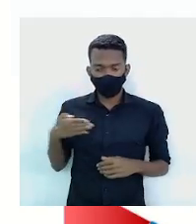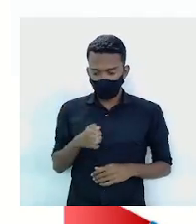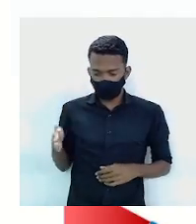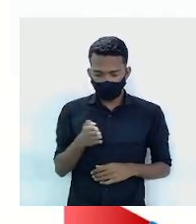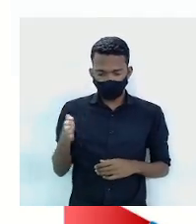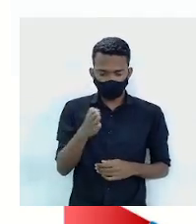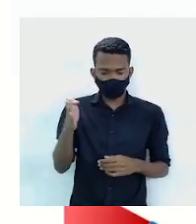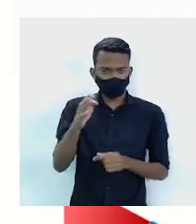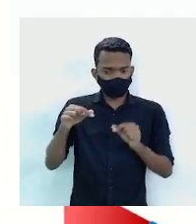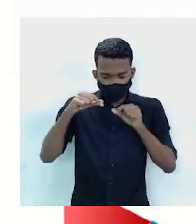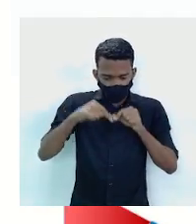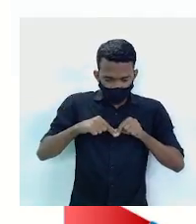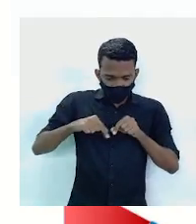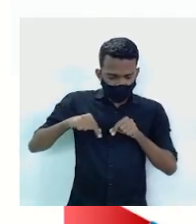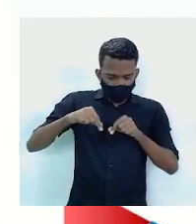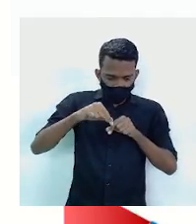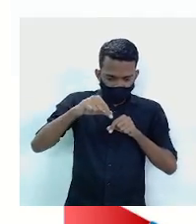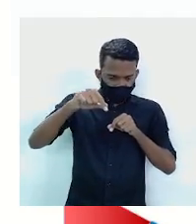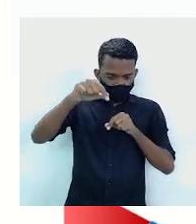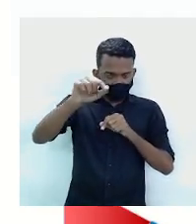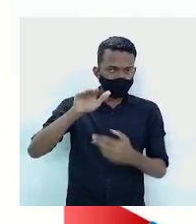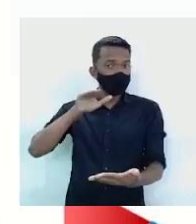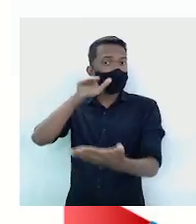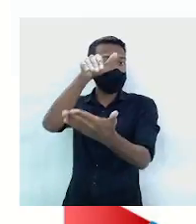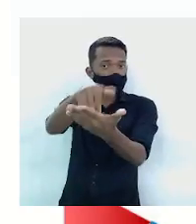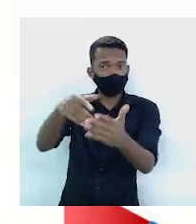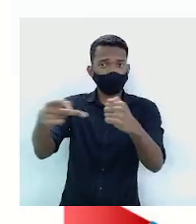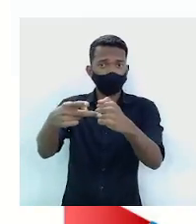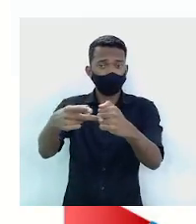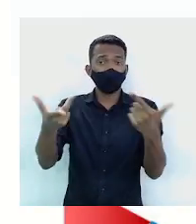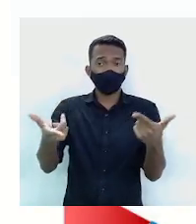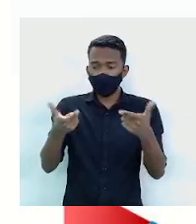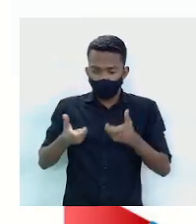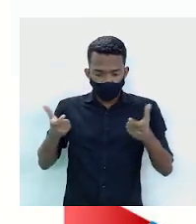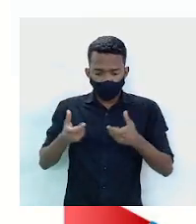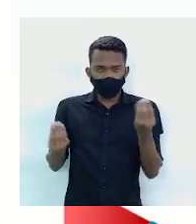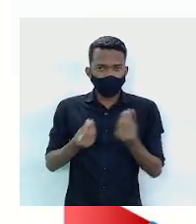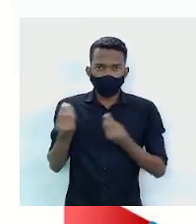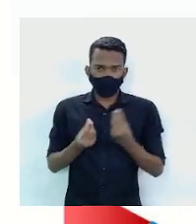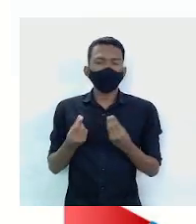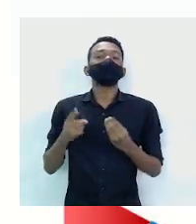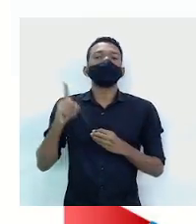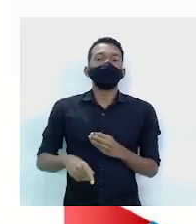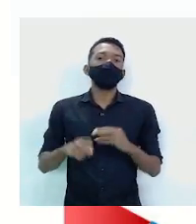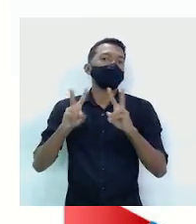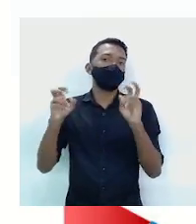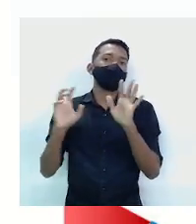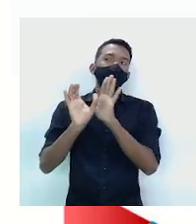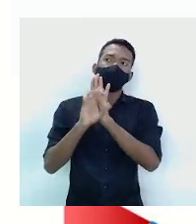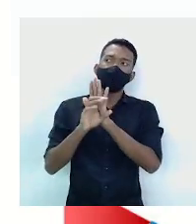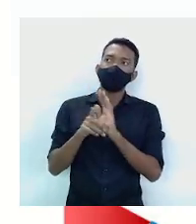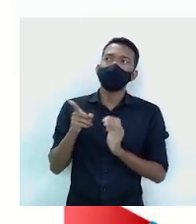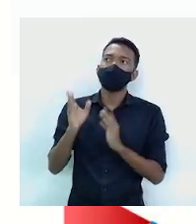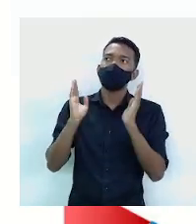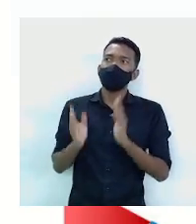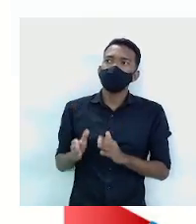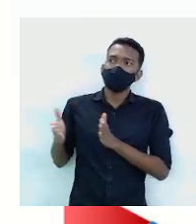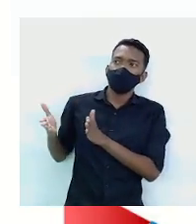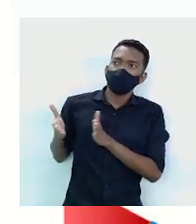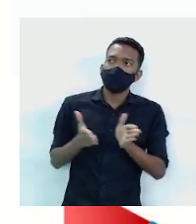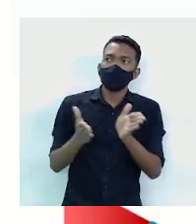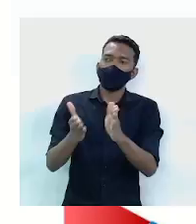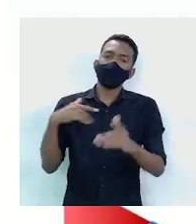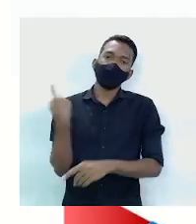de Recife a Petrolina? Então o roteiro seria, digamos, de acordo com esta definição, este percurso que nós